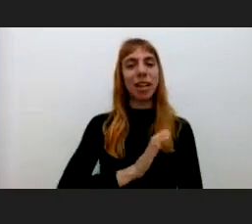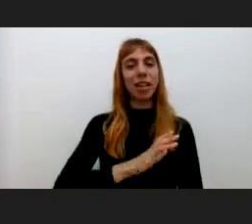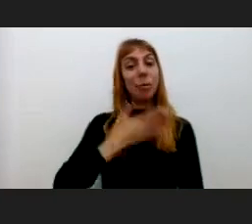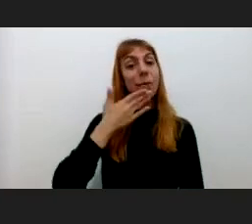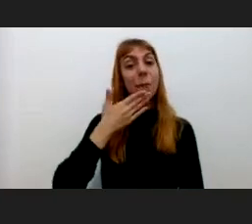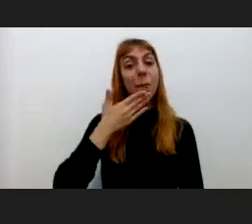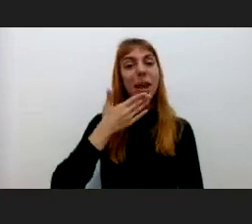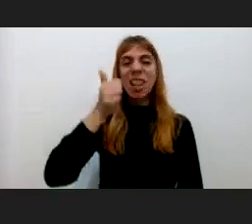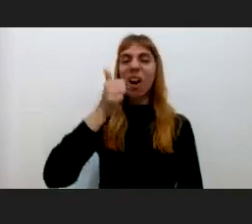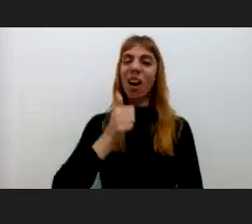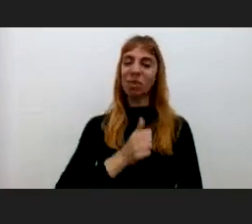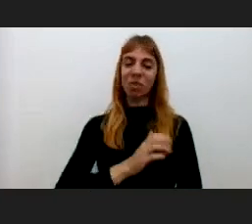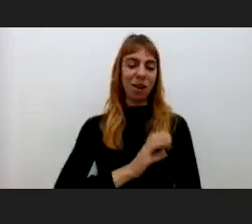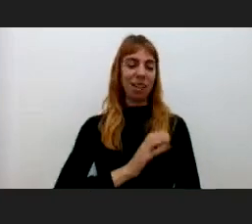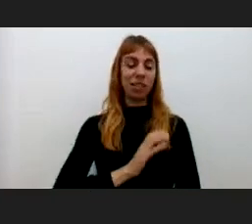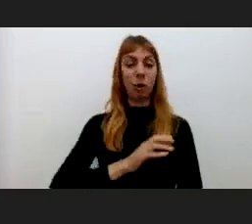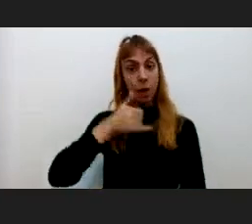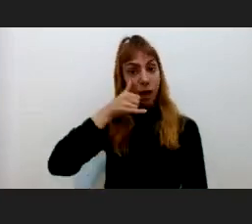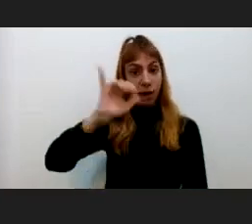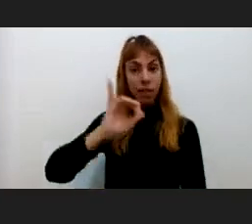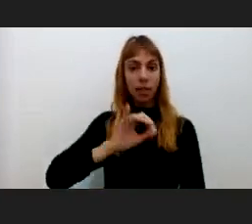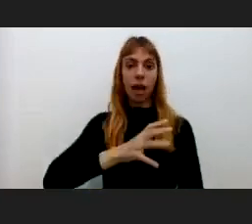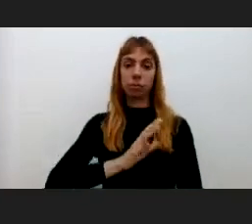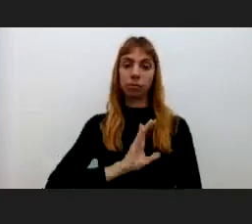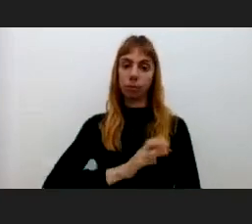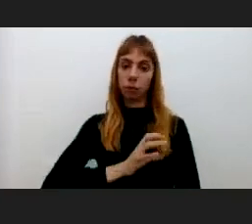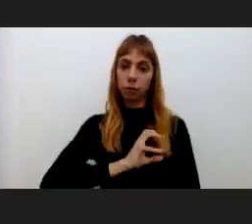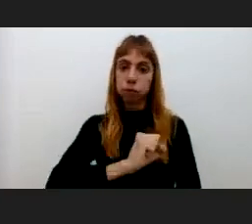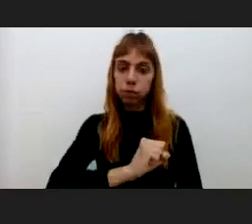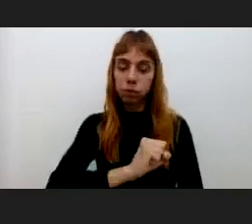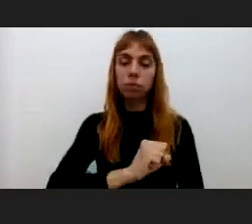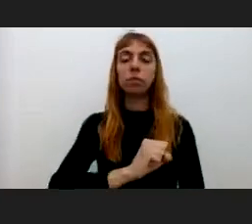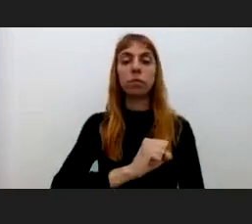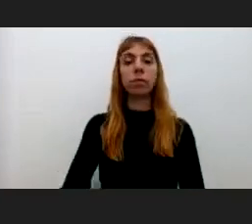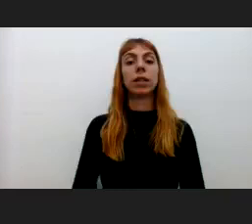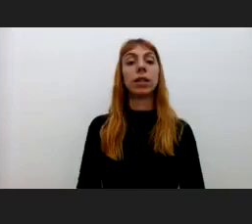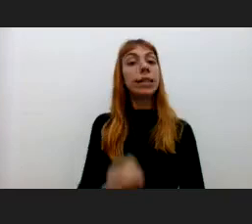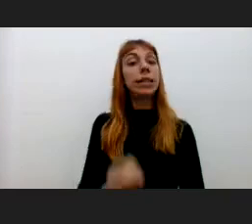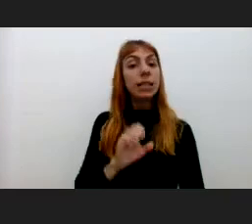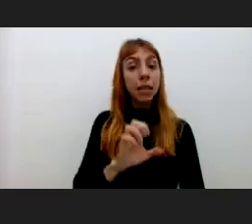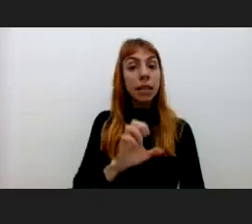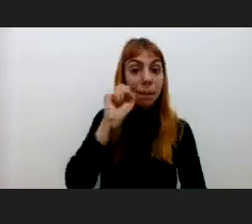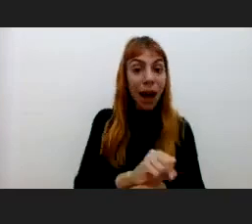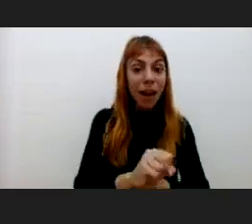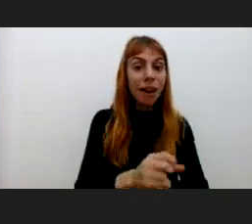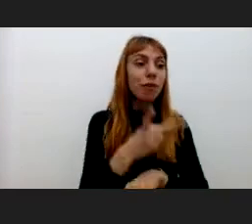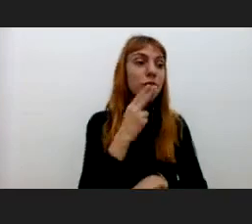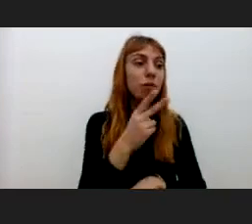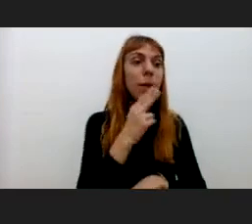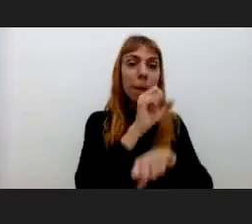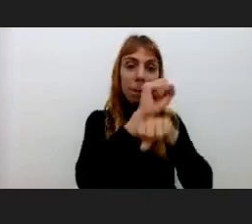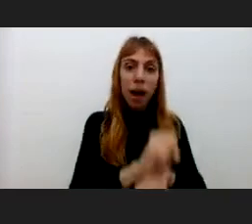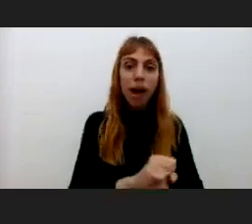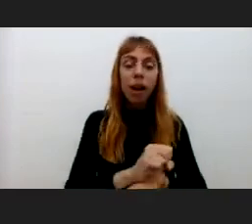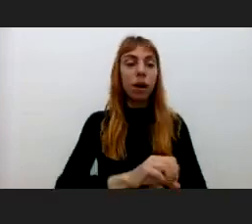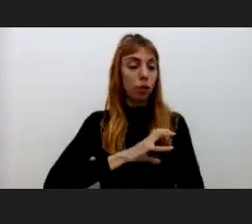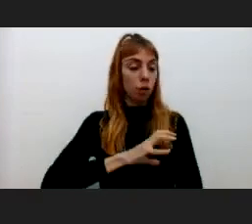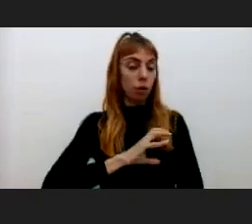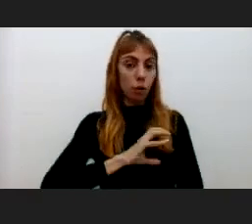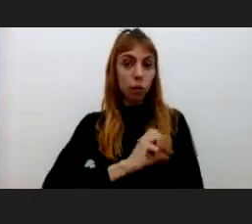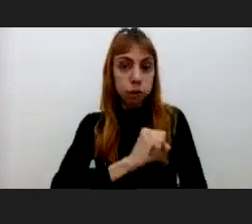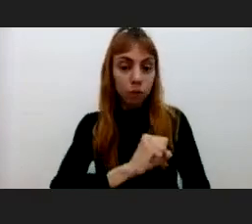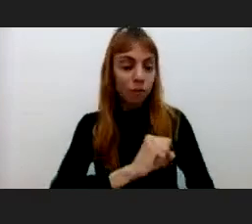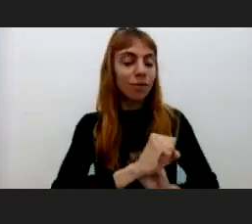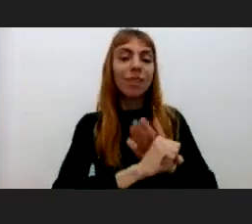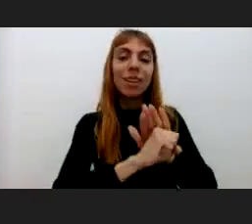de fumar, o risco de ter um infarto já cai 50% em um ano, além de ser